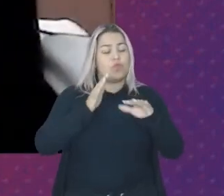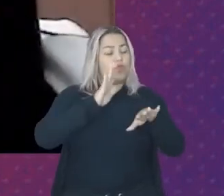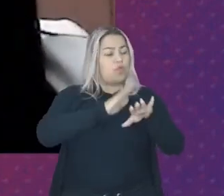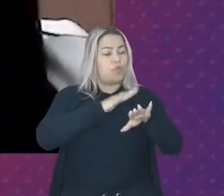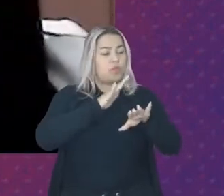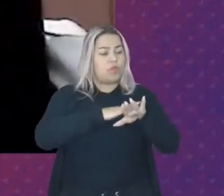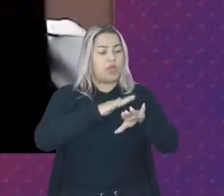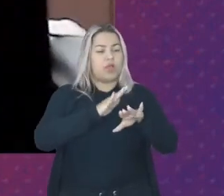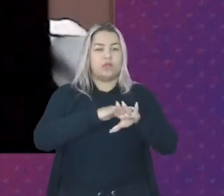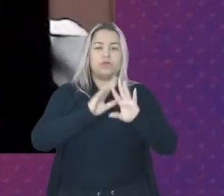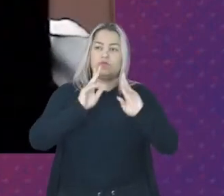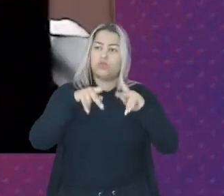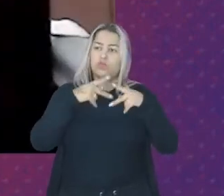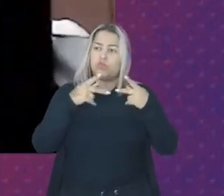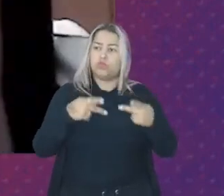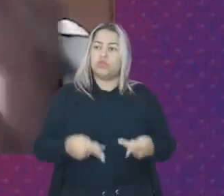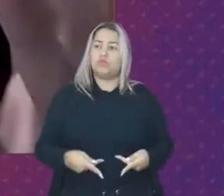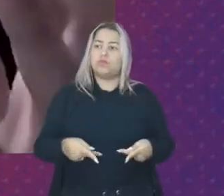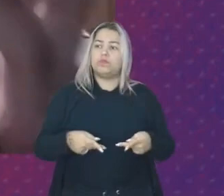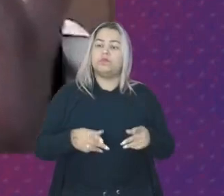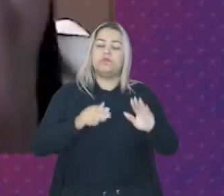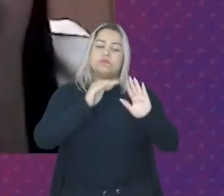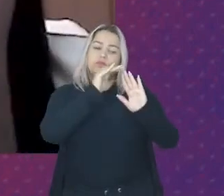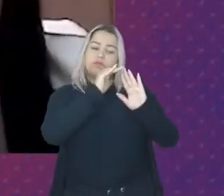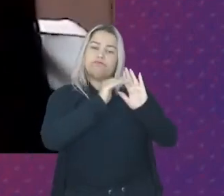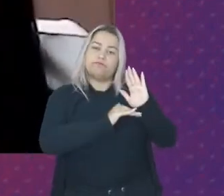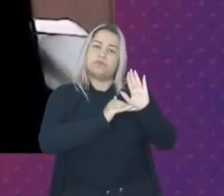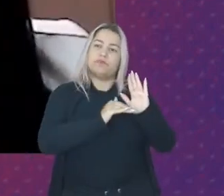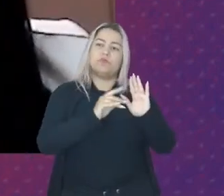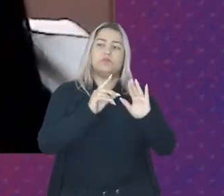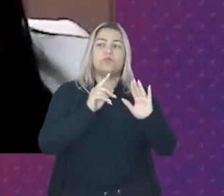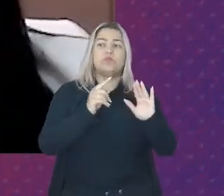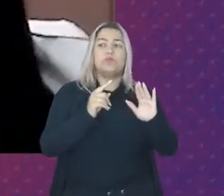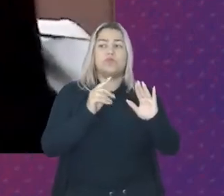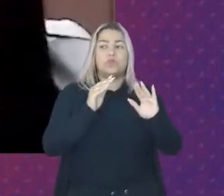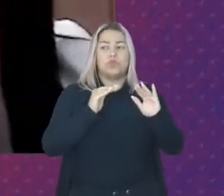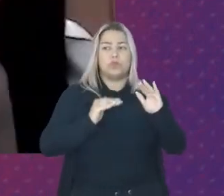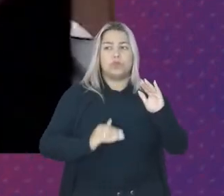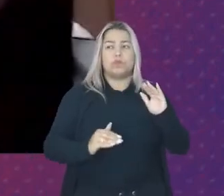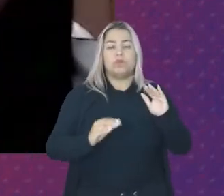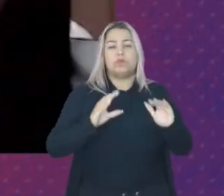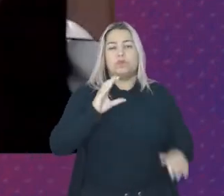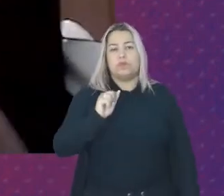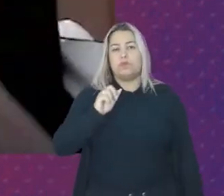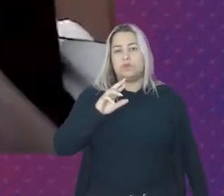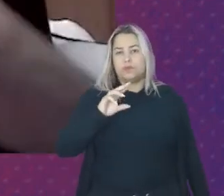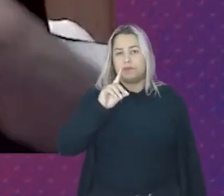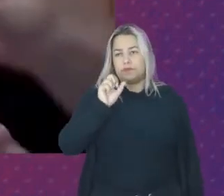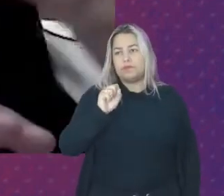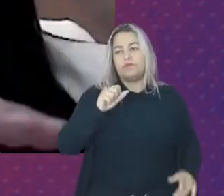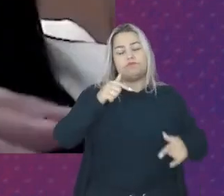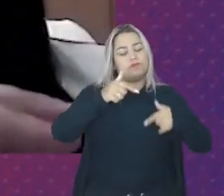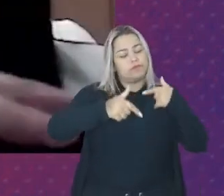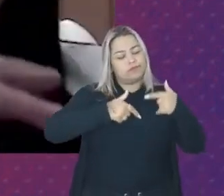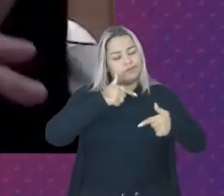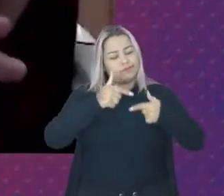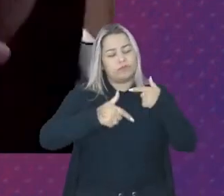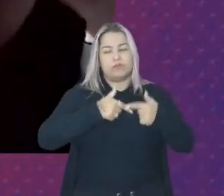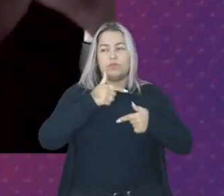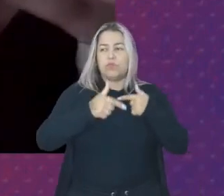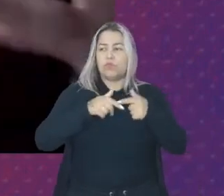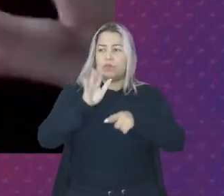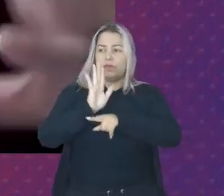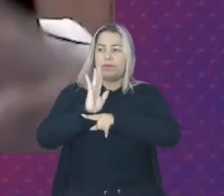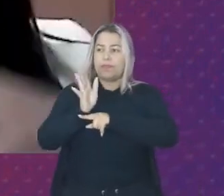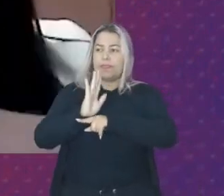mais você humaniza o seu conteúdo, quanto menos cards muito trabalhados, ou